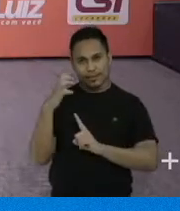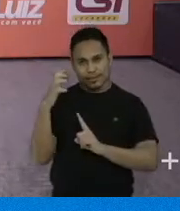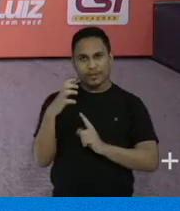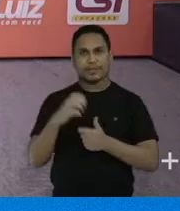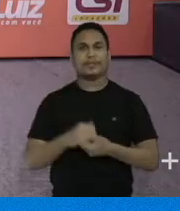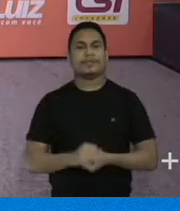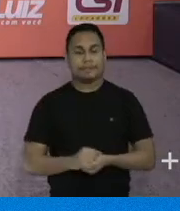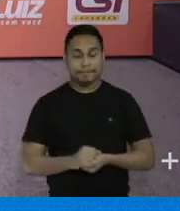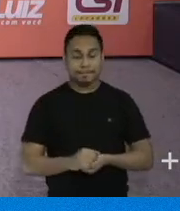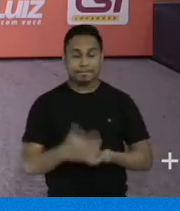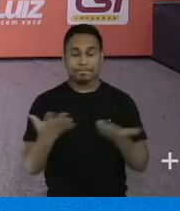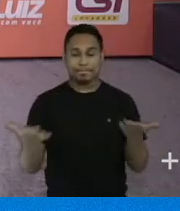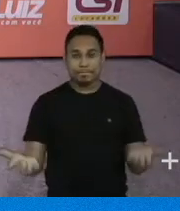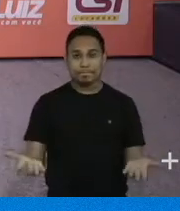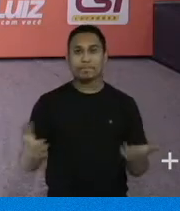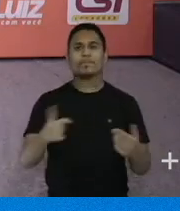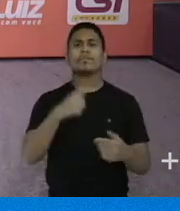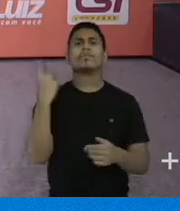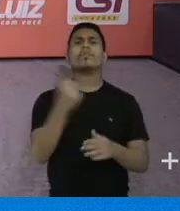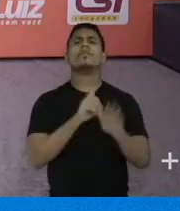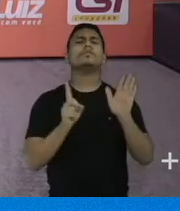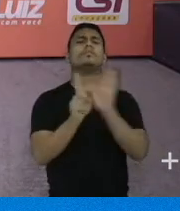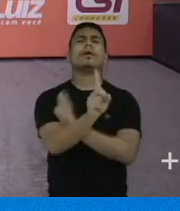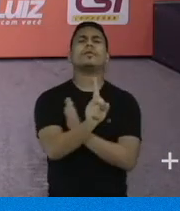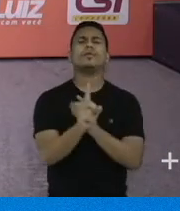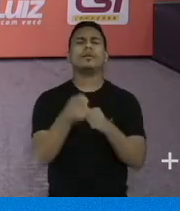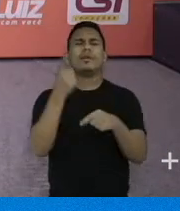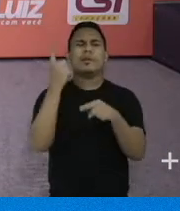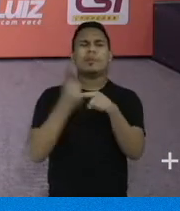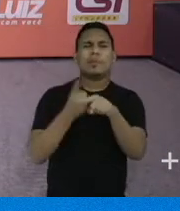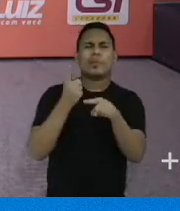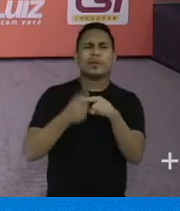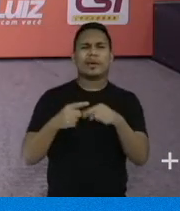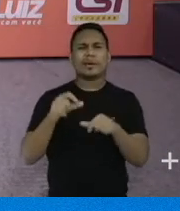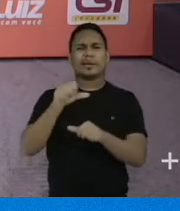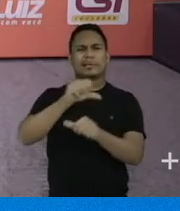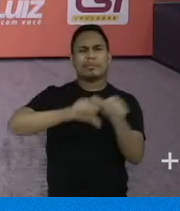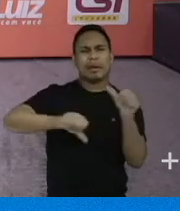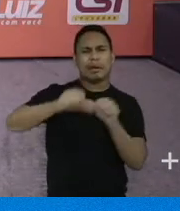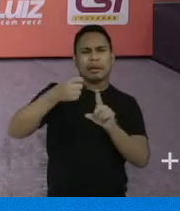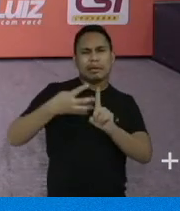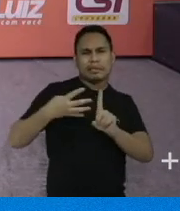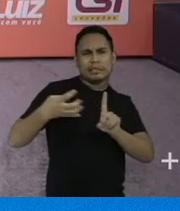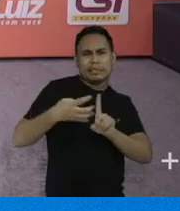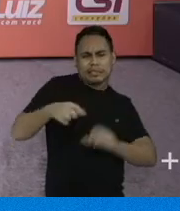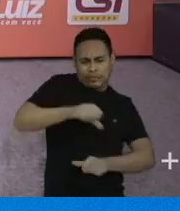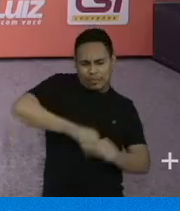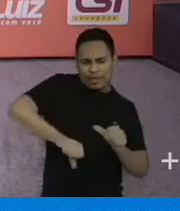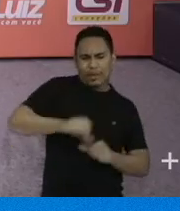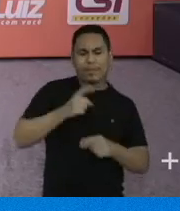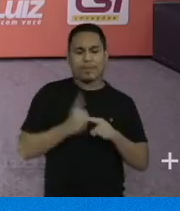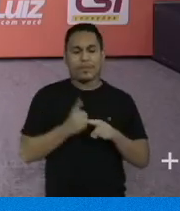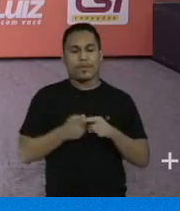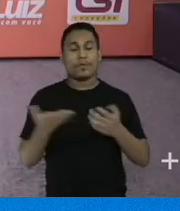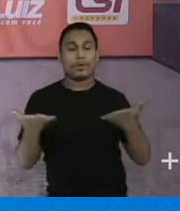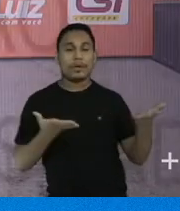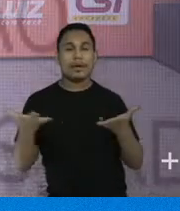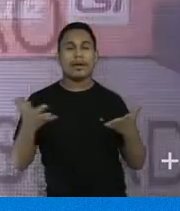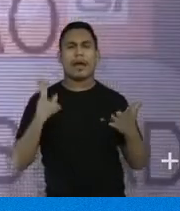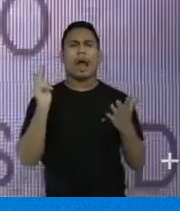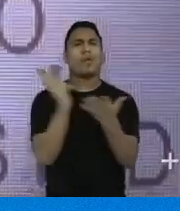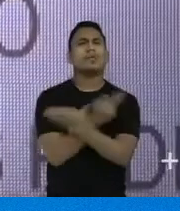a gente pergunta, o que causa essa síndrome metabólica e por que ela está tão